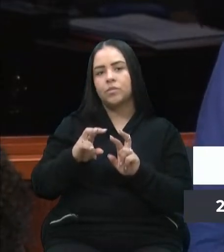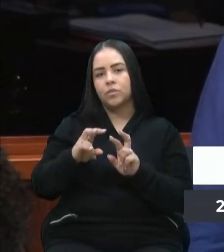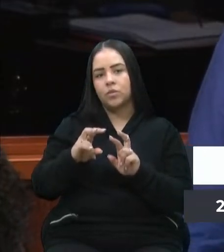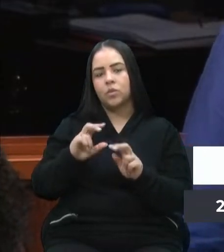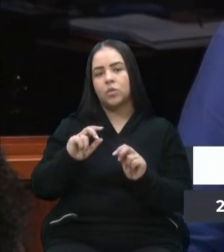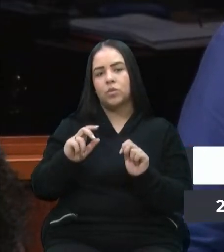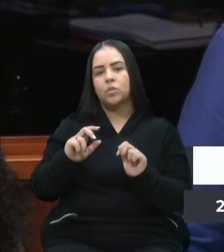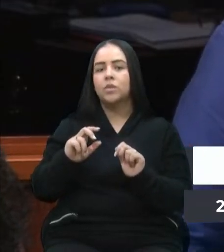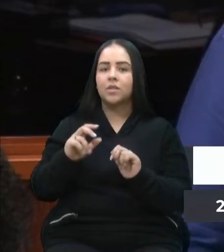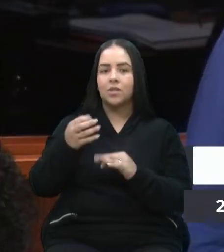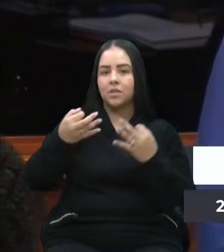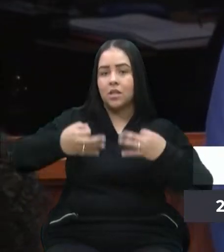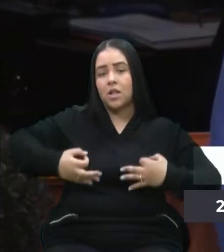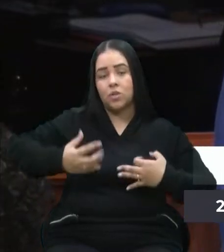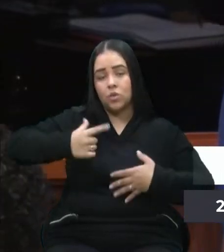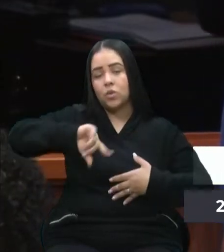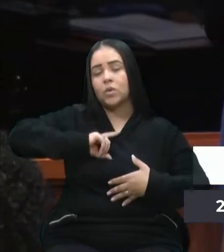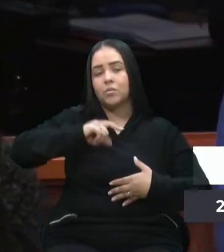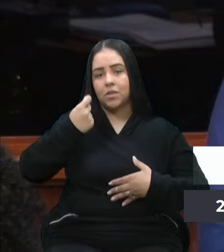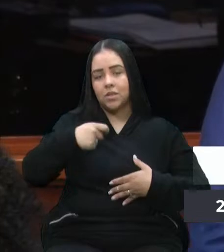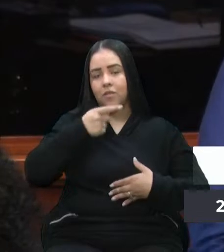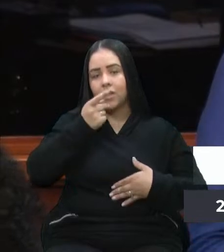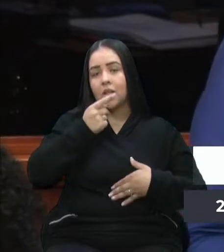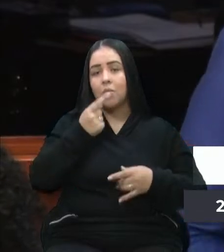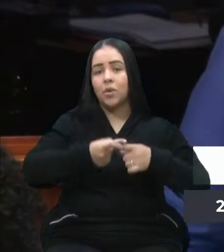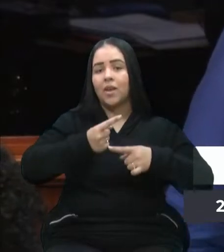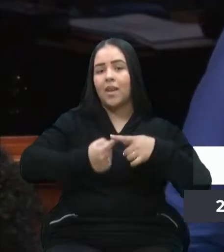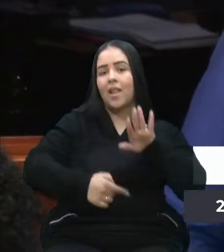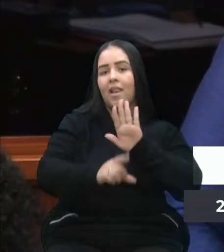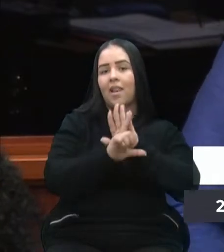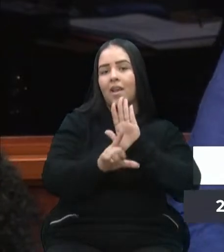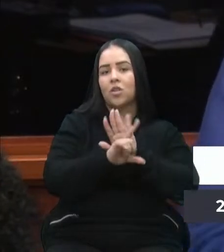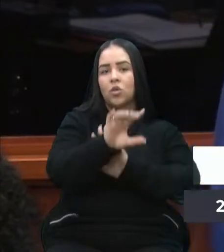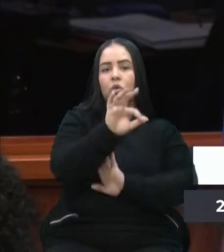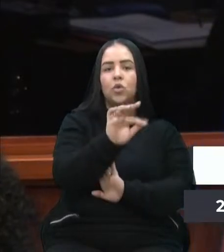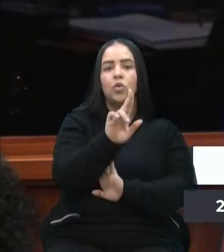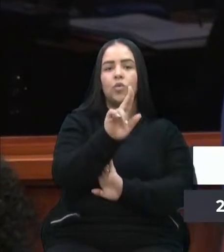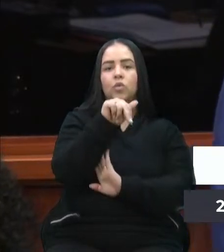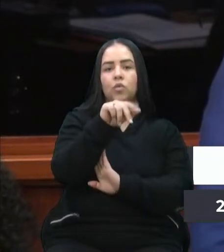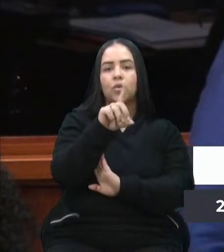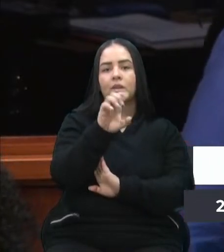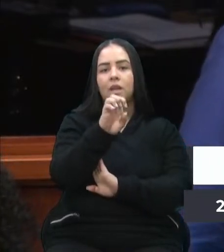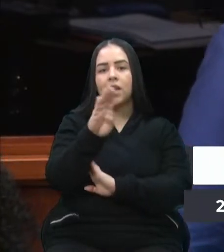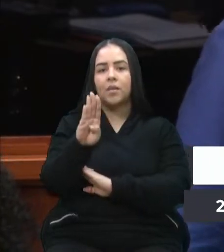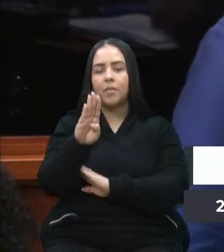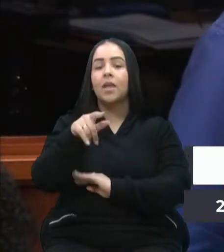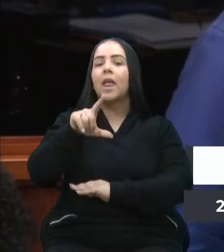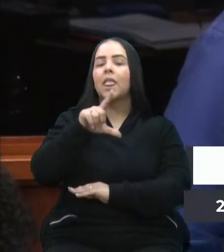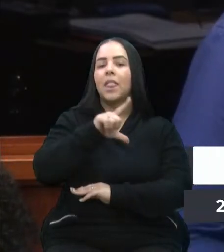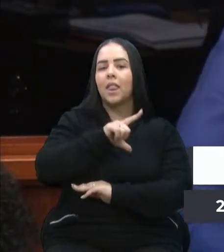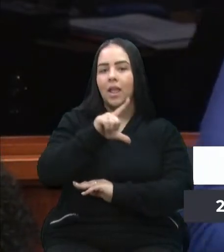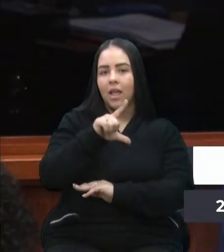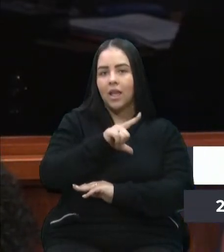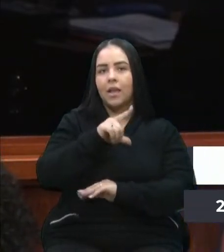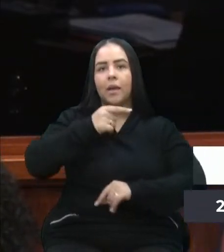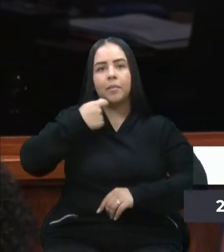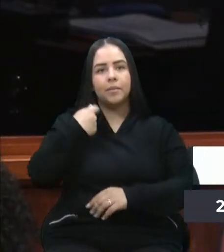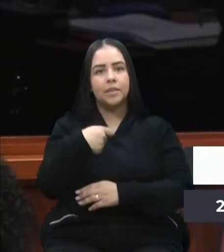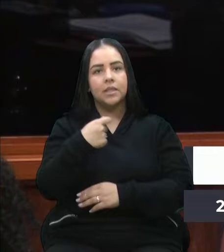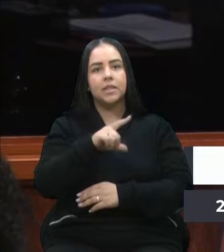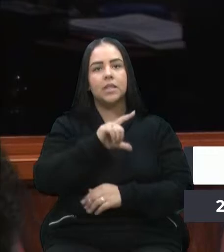a devida vênia. A lei do Fundeb, ela estabelece a necessidade